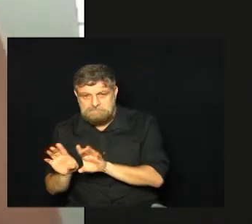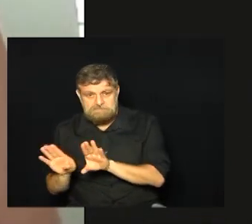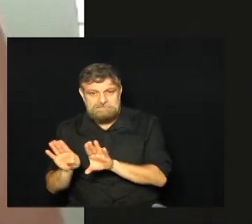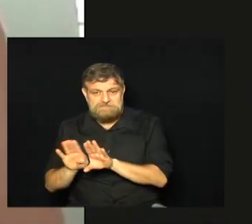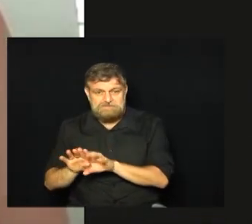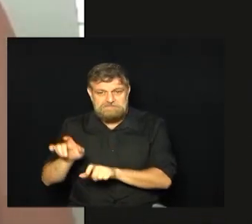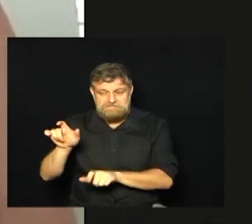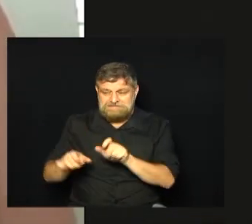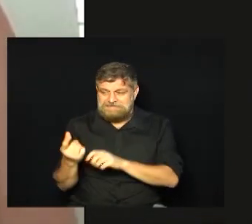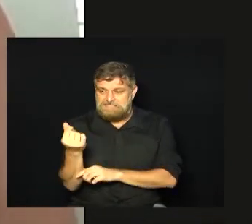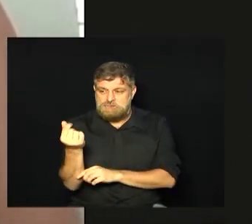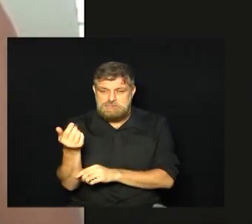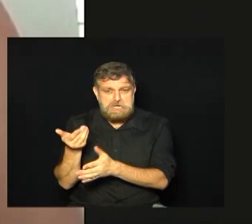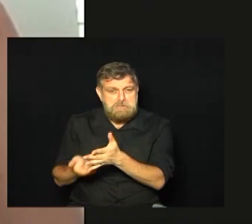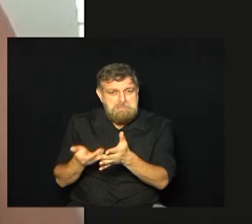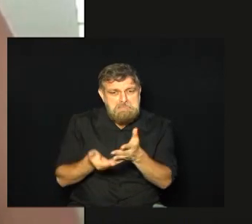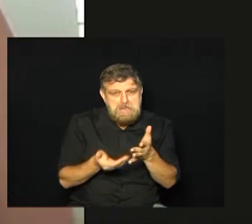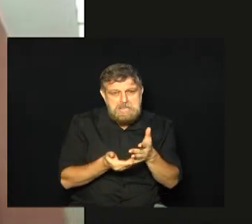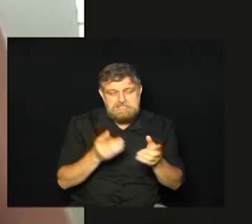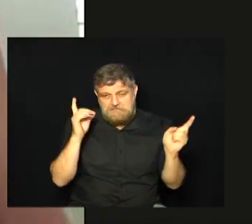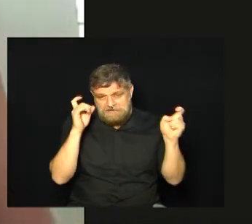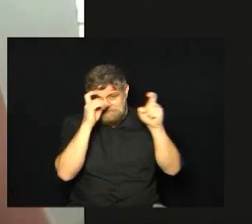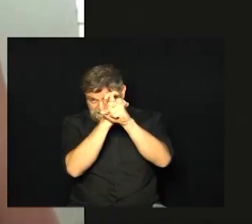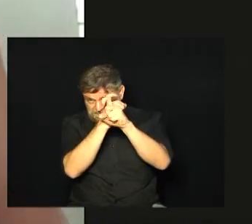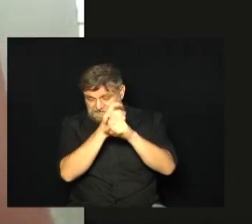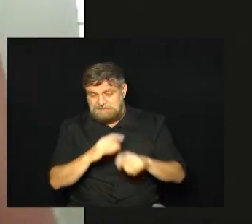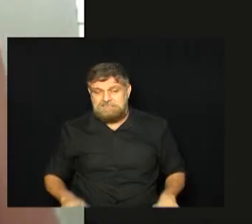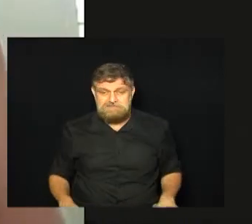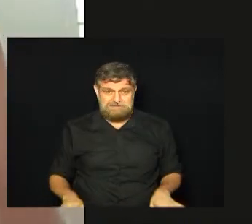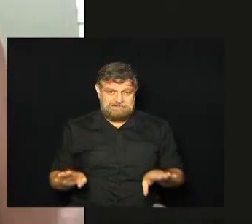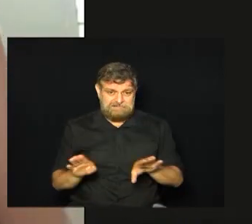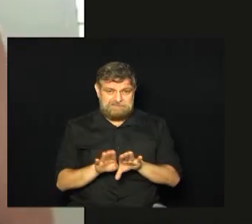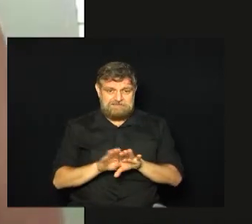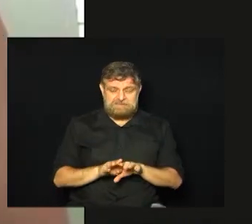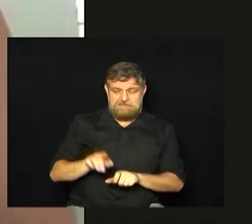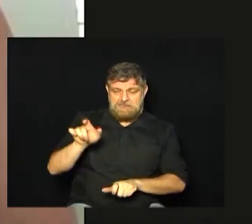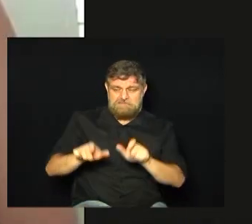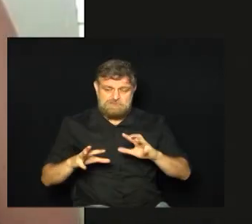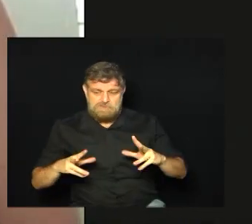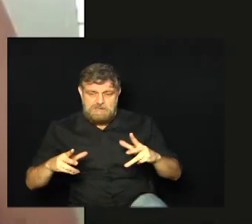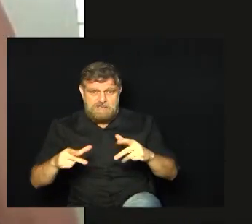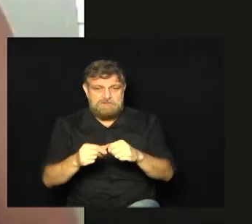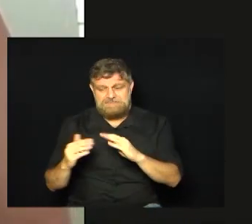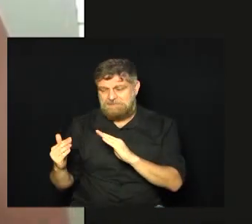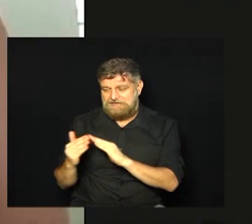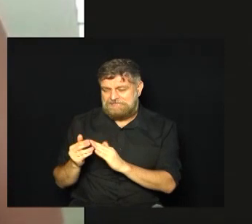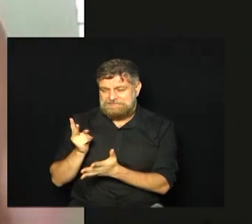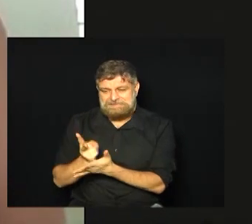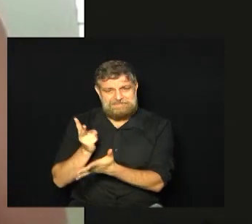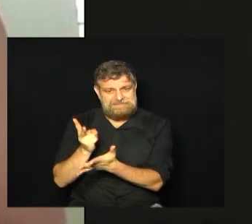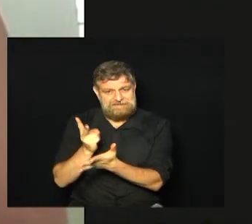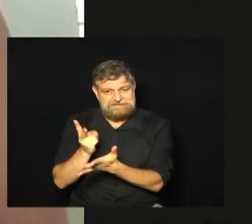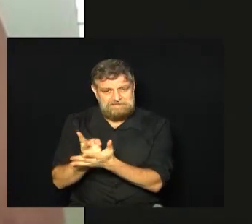perda de renda, pelas dificuldades, né, e de estar todo mundo ali na mesma casa o tempo